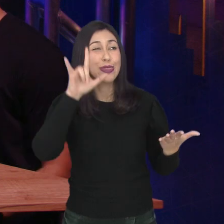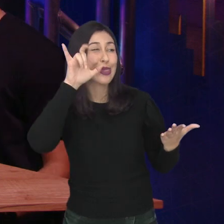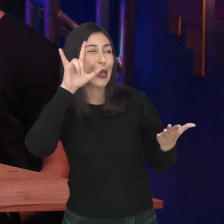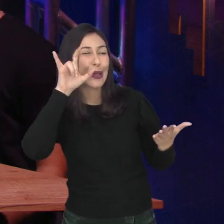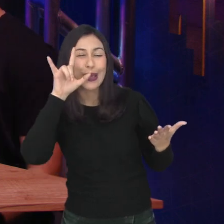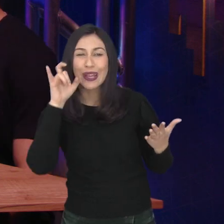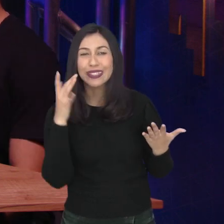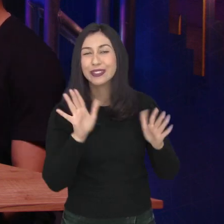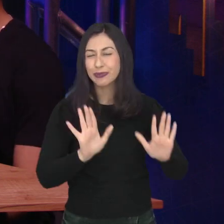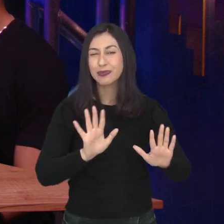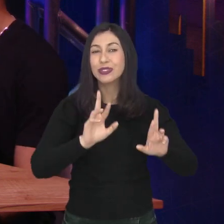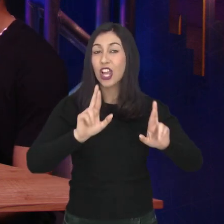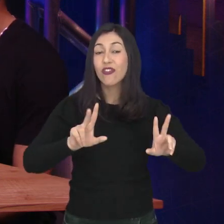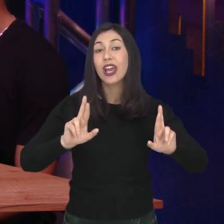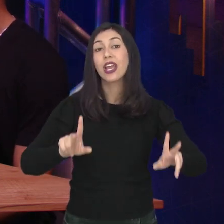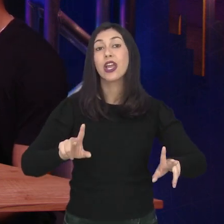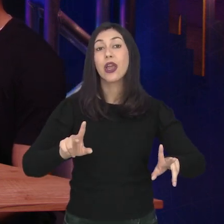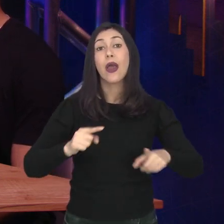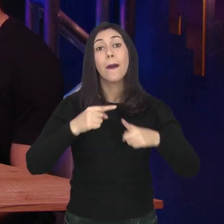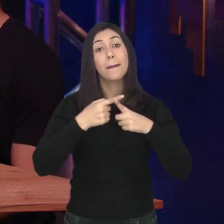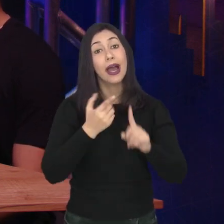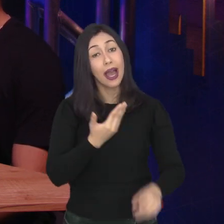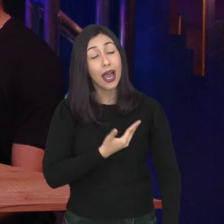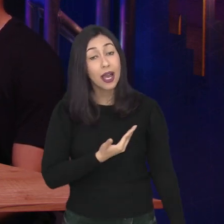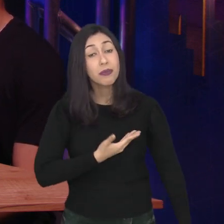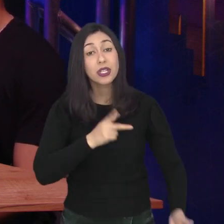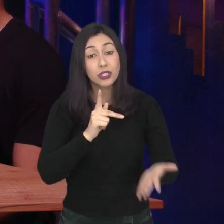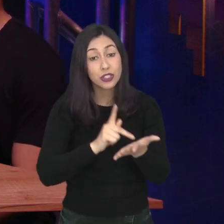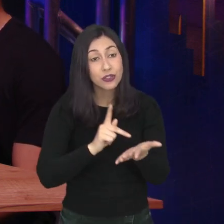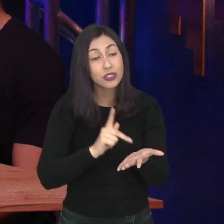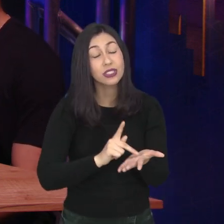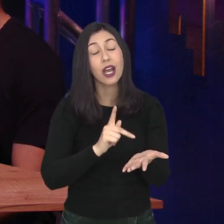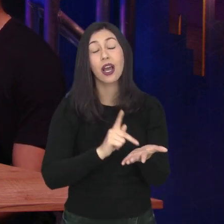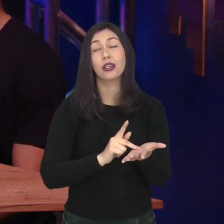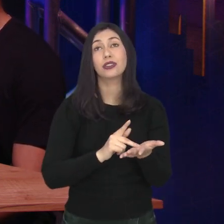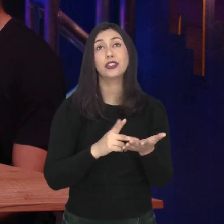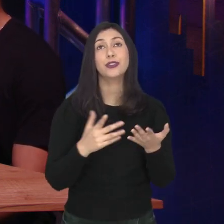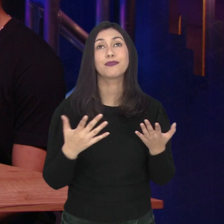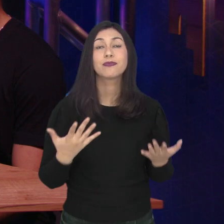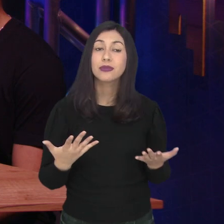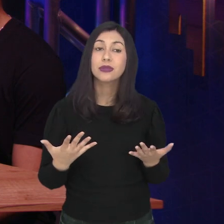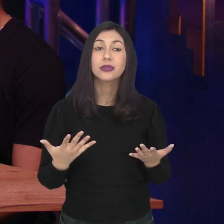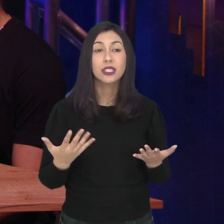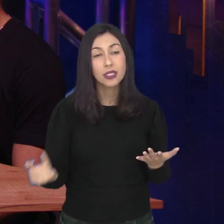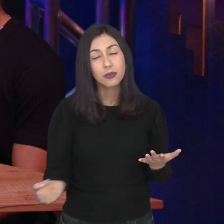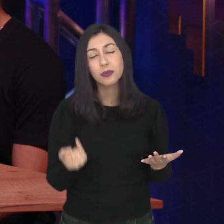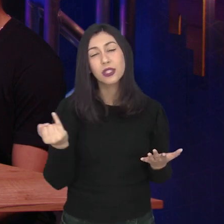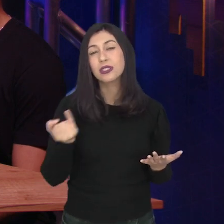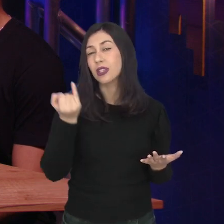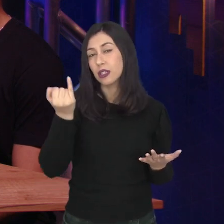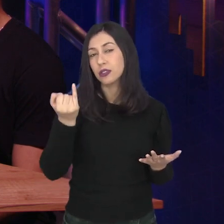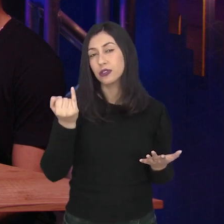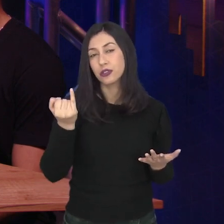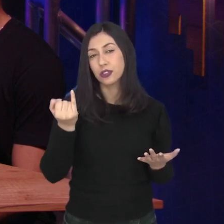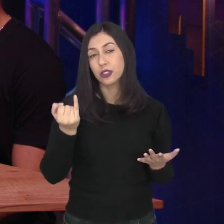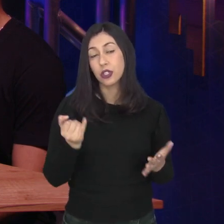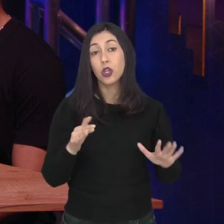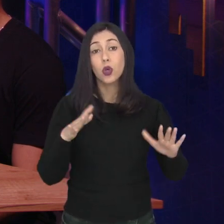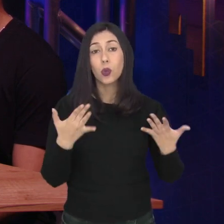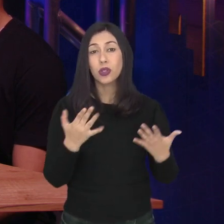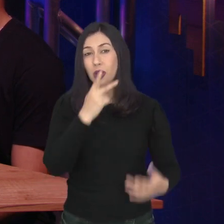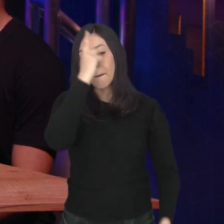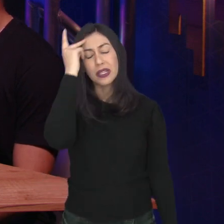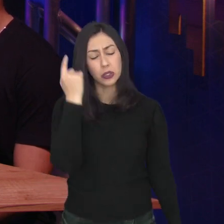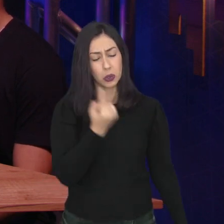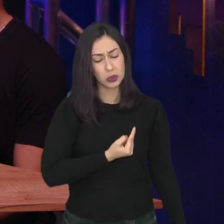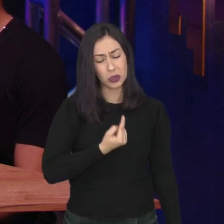um Instagram. Mas assim, tenha amigos, né? Isso é outra coisa que também está bem relacionada, né? As pessoas, quanto mais